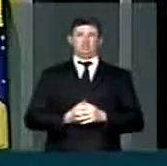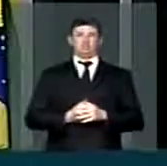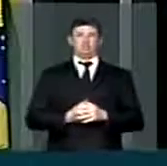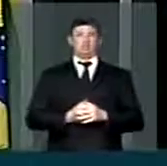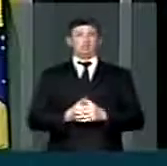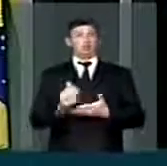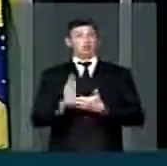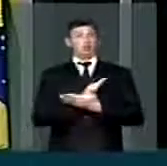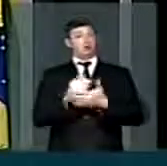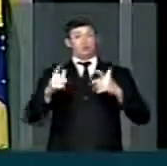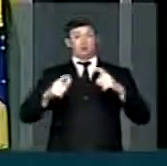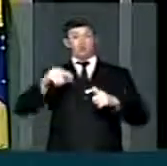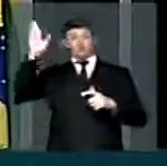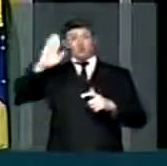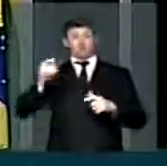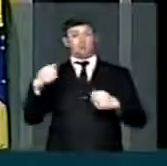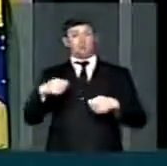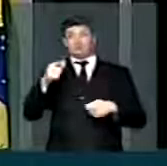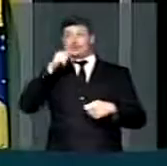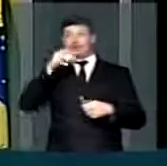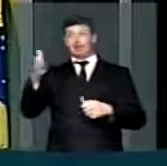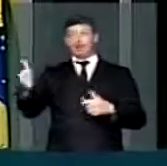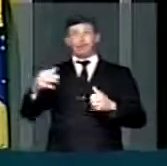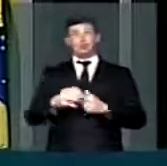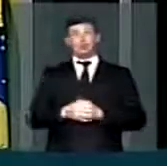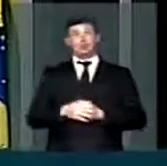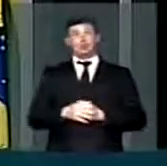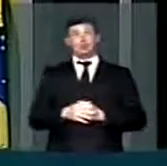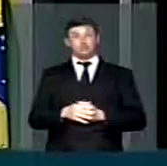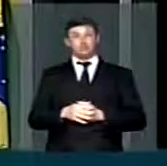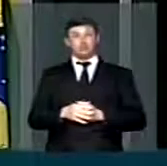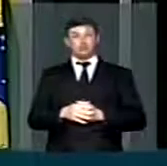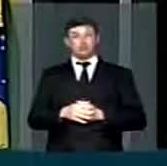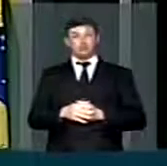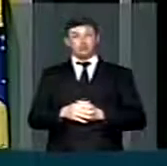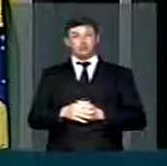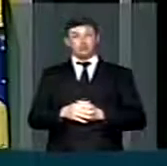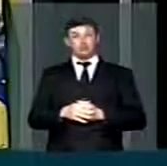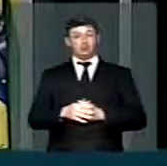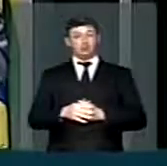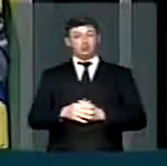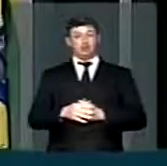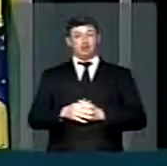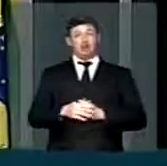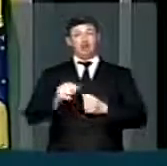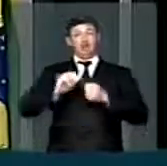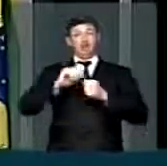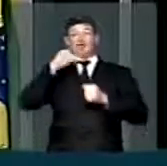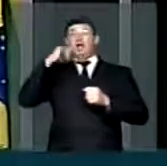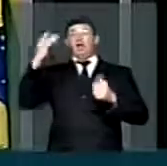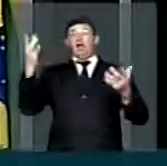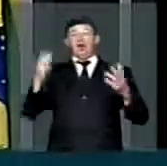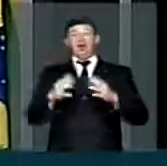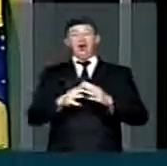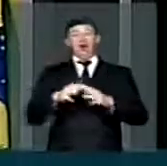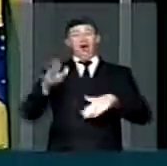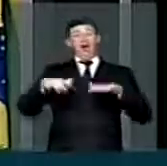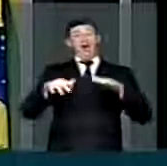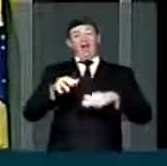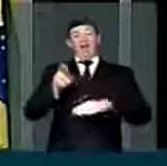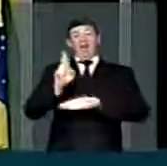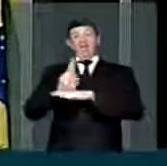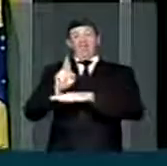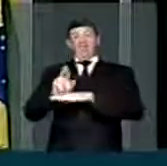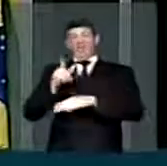lugares do Brasil que nós precisaríamos de água, está aí o problema da produção de energia elétrica, às vezes com os